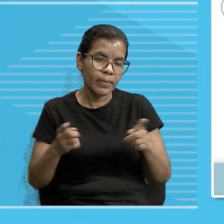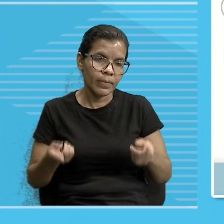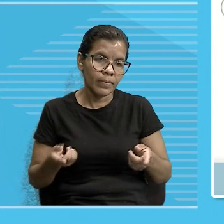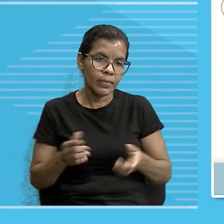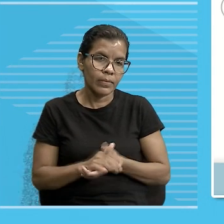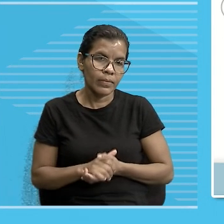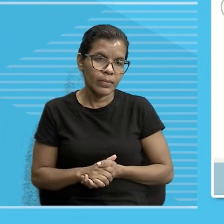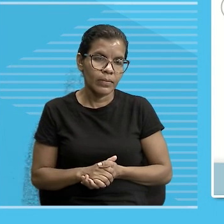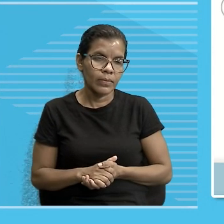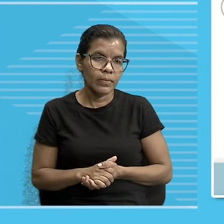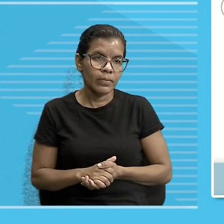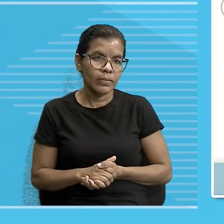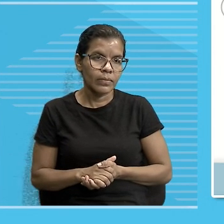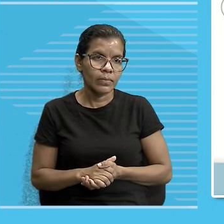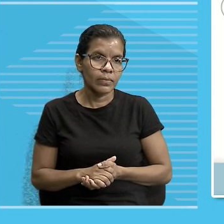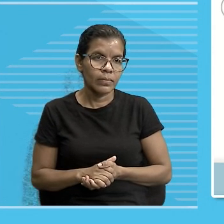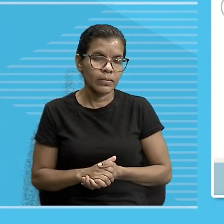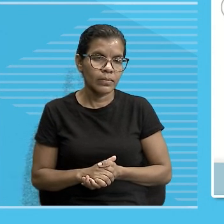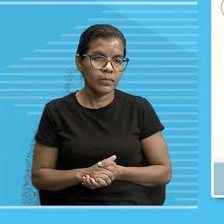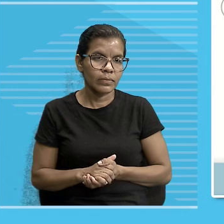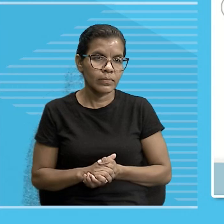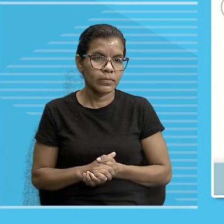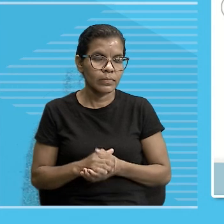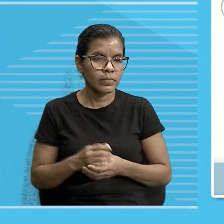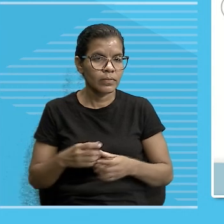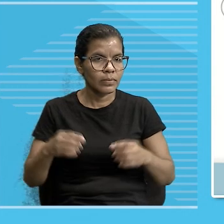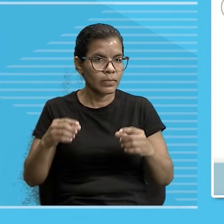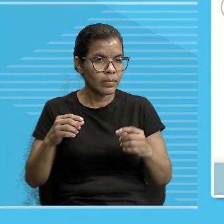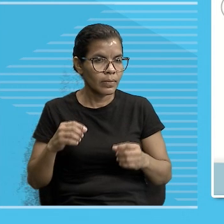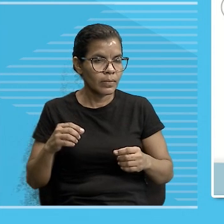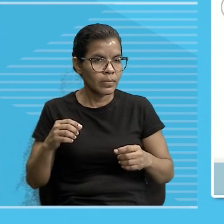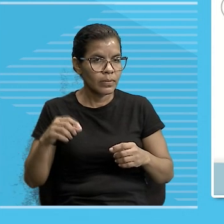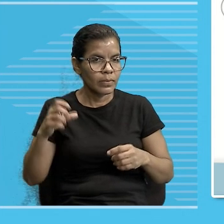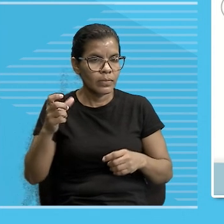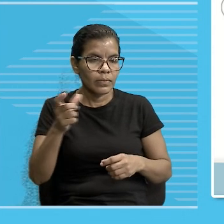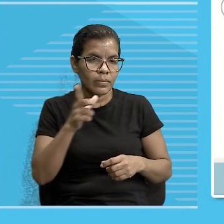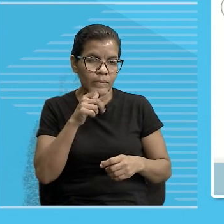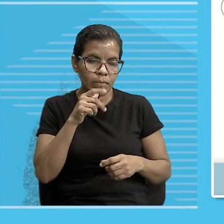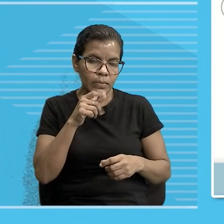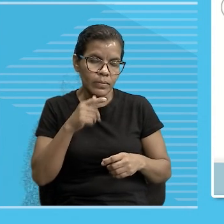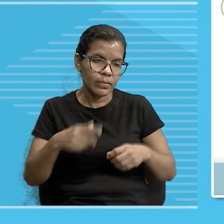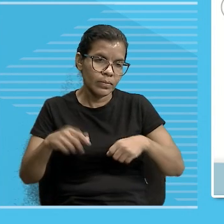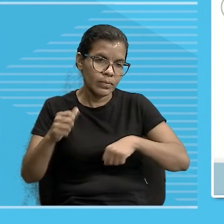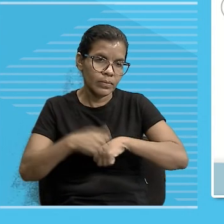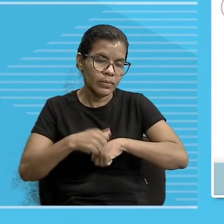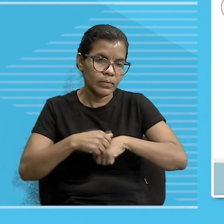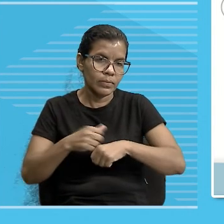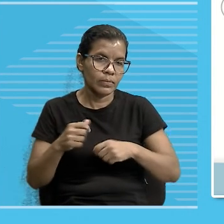mas o ponto de gelo dessa substância,